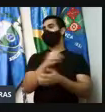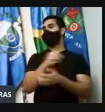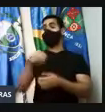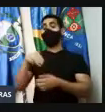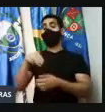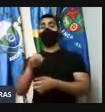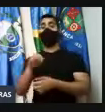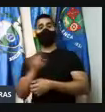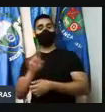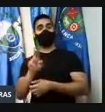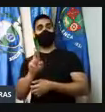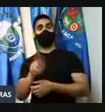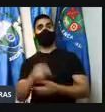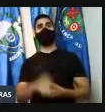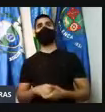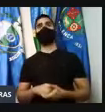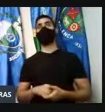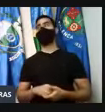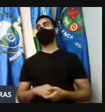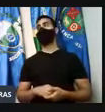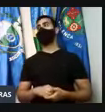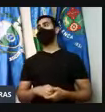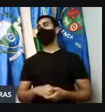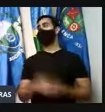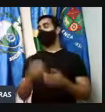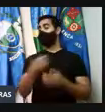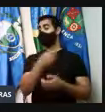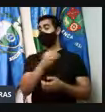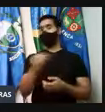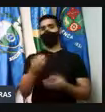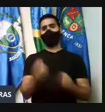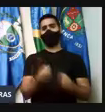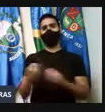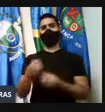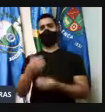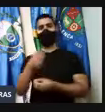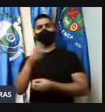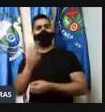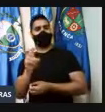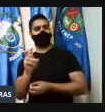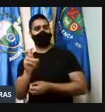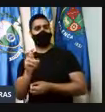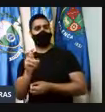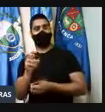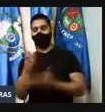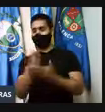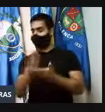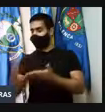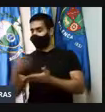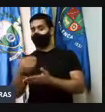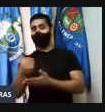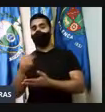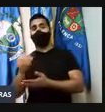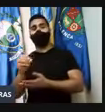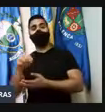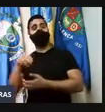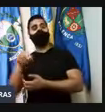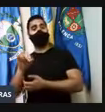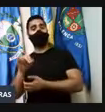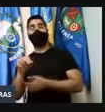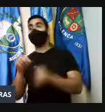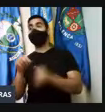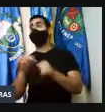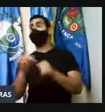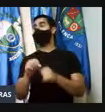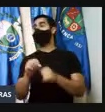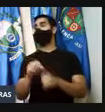de reais, destinar 15 a Valença, 10 milhões